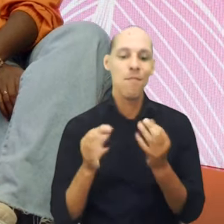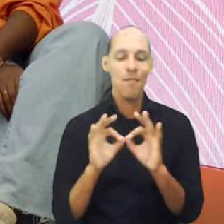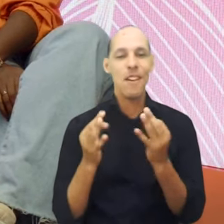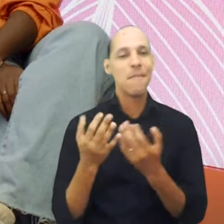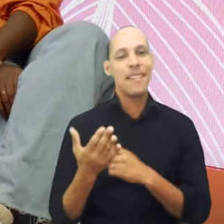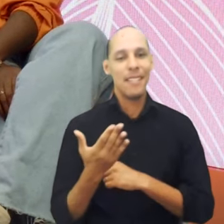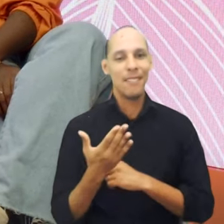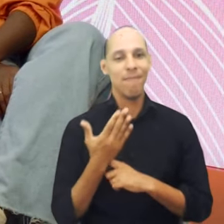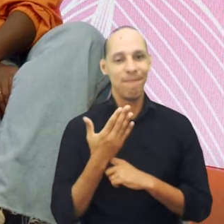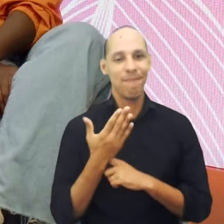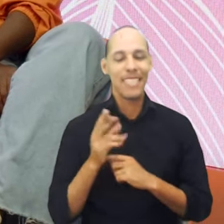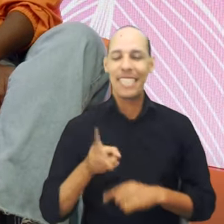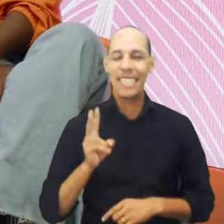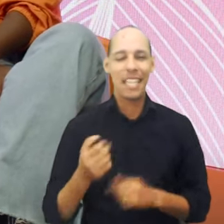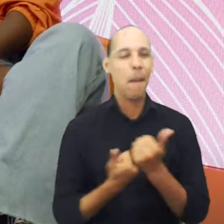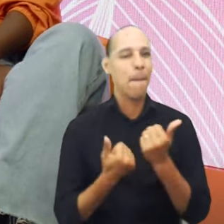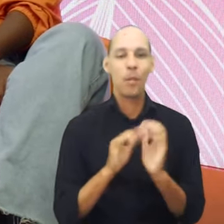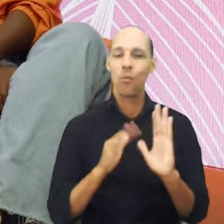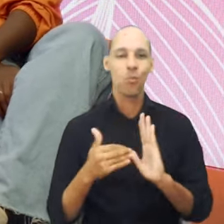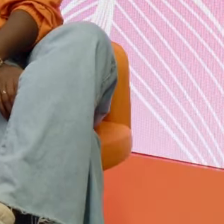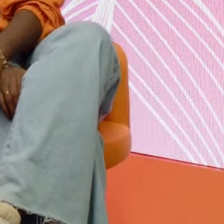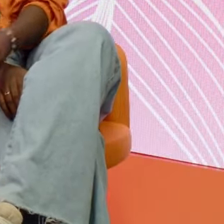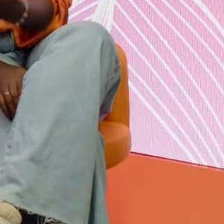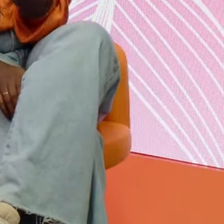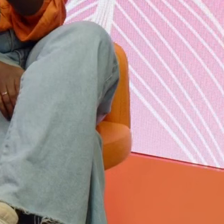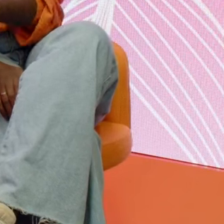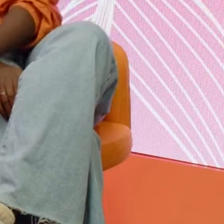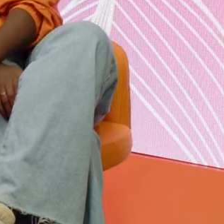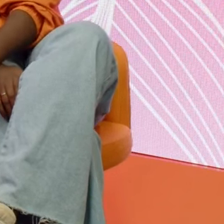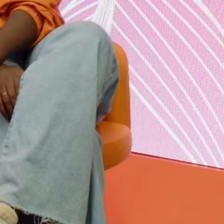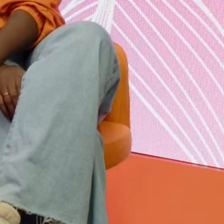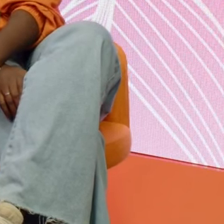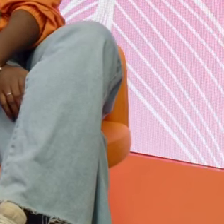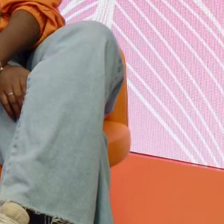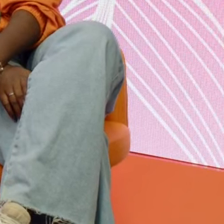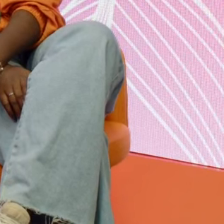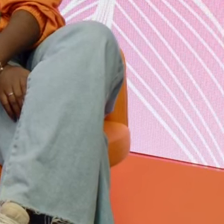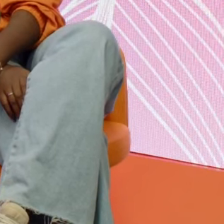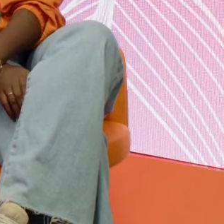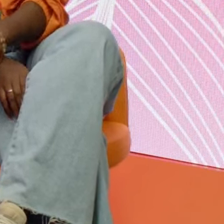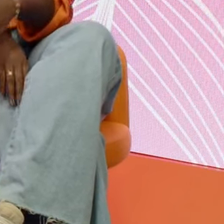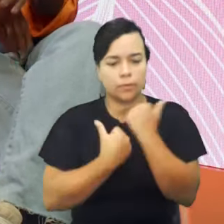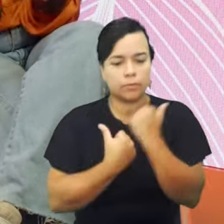eu tenho, sempre tive o total apoio. Inclusive, muito recente,